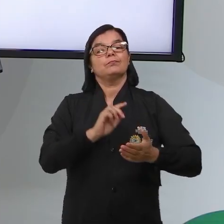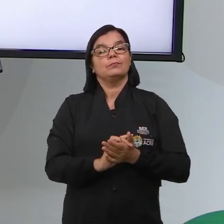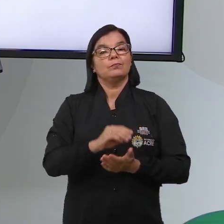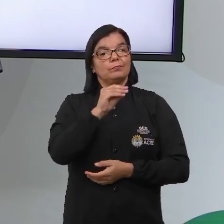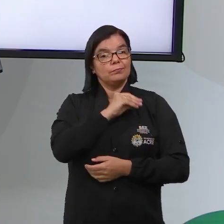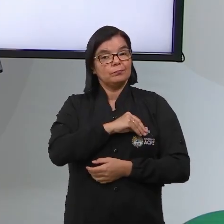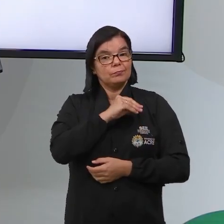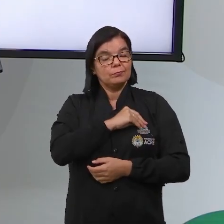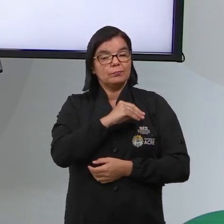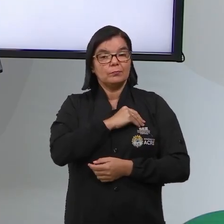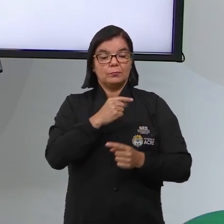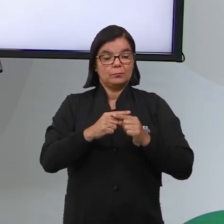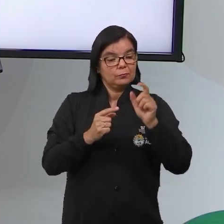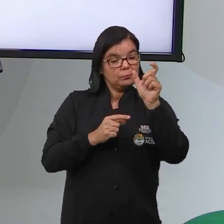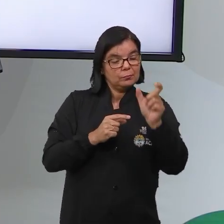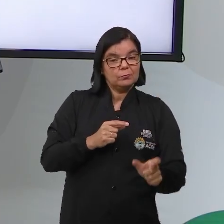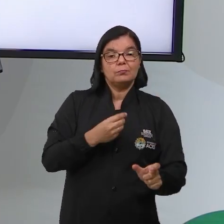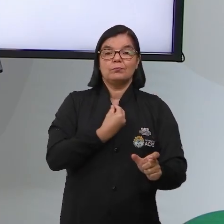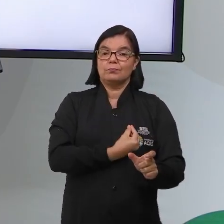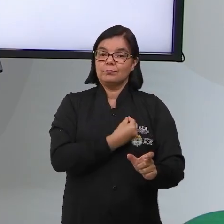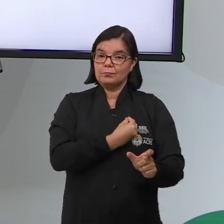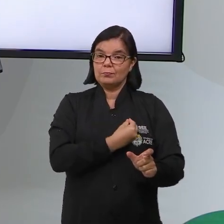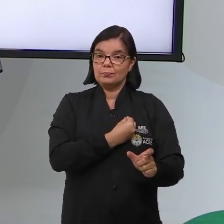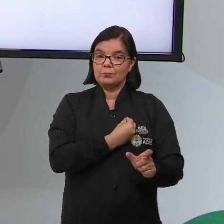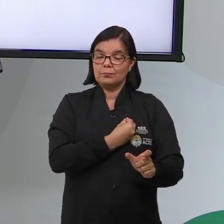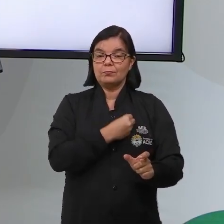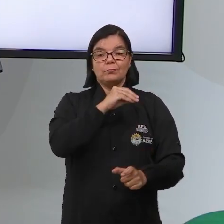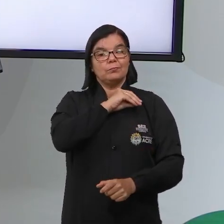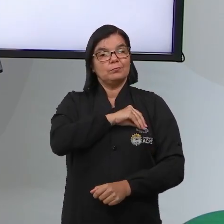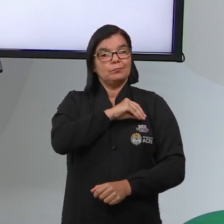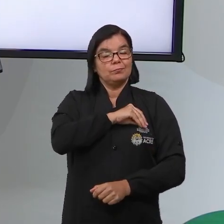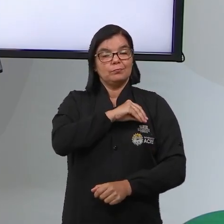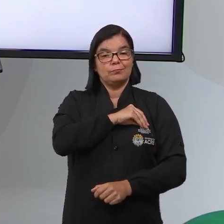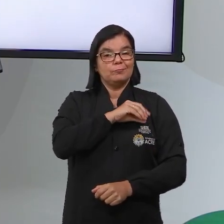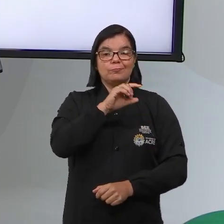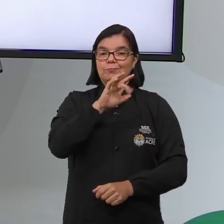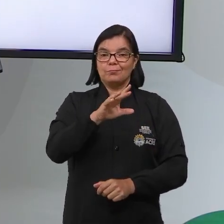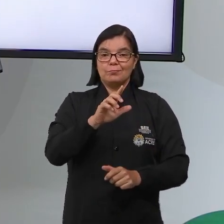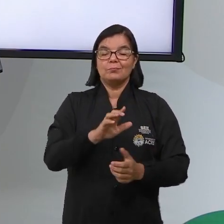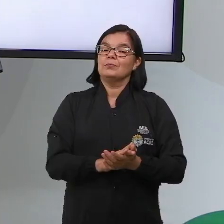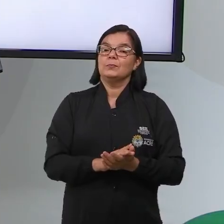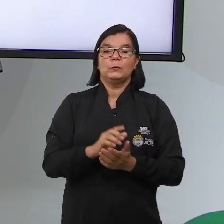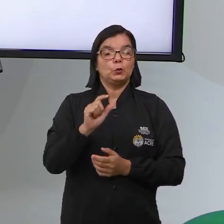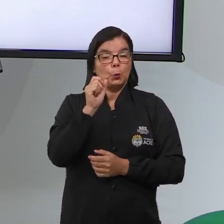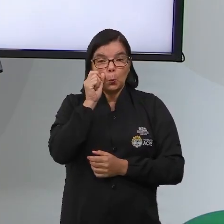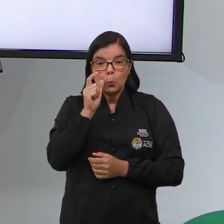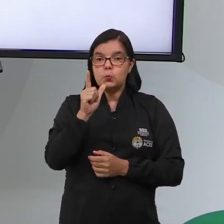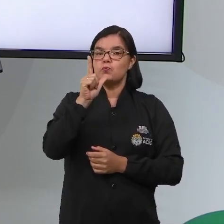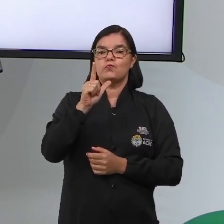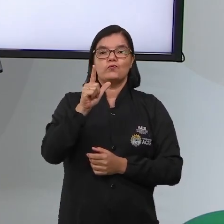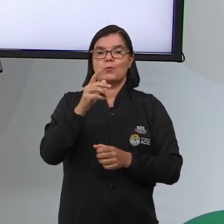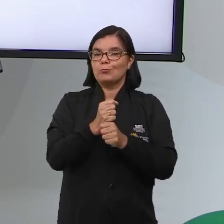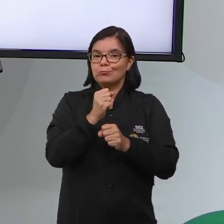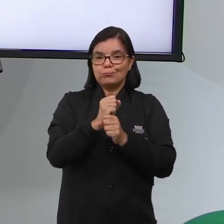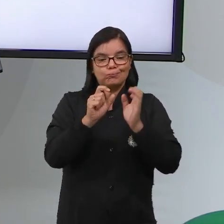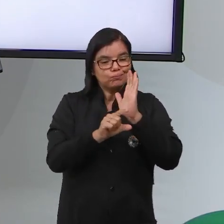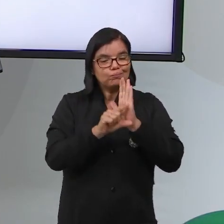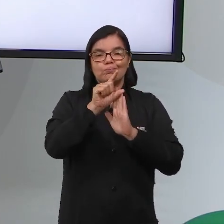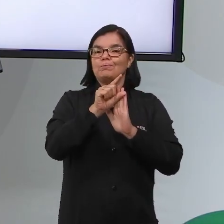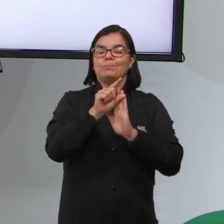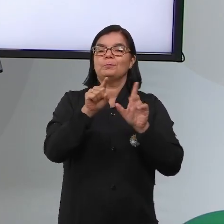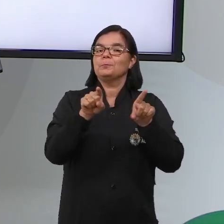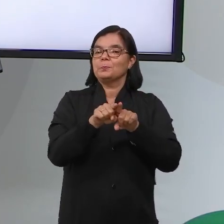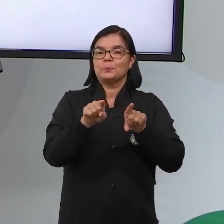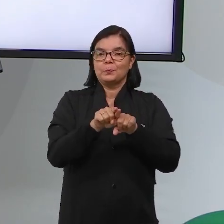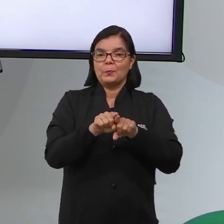proletariado, porque aquele indivíduo ele vive de um salário, ele não vive de lucro, né? Ele não é o empregador,